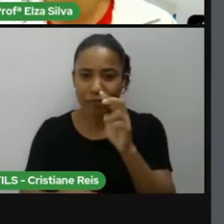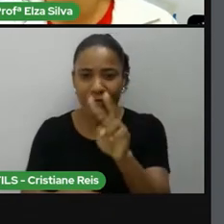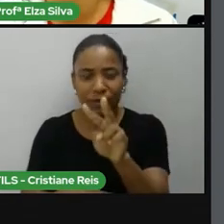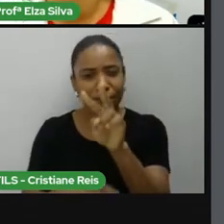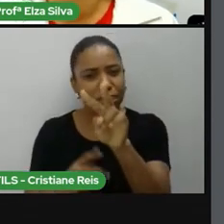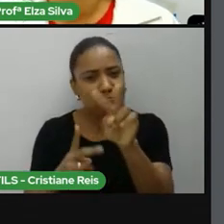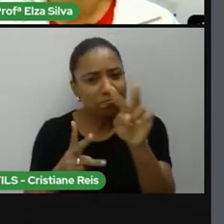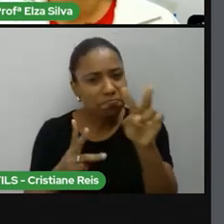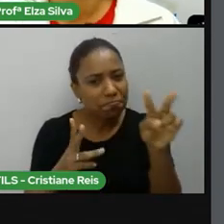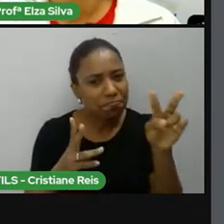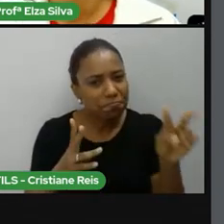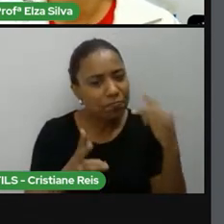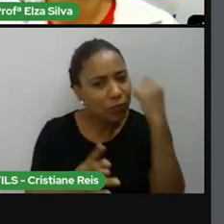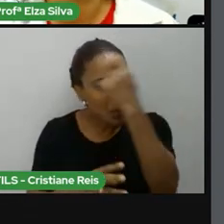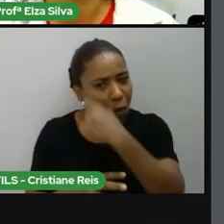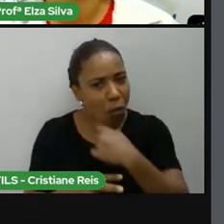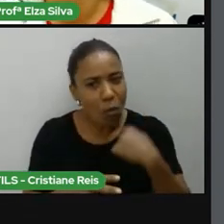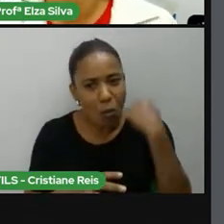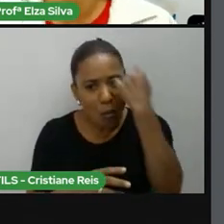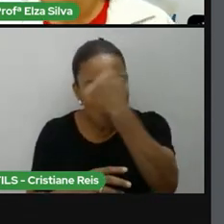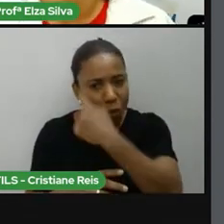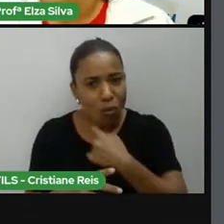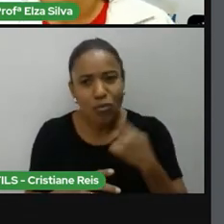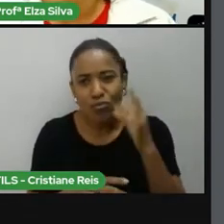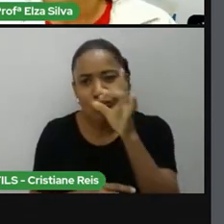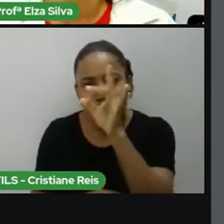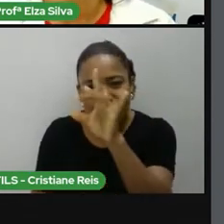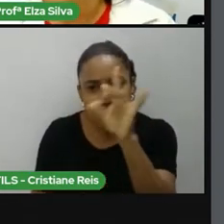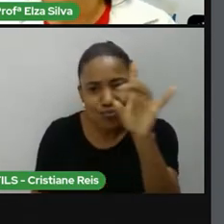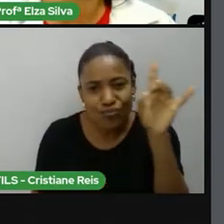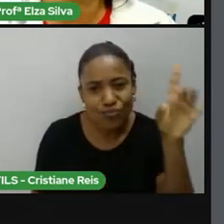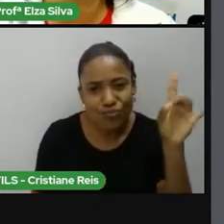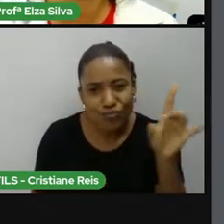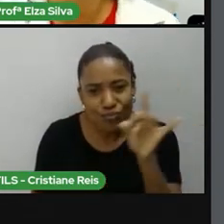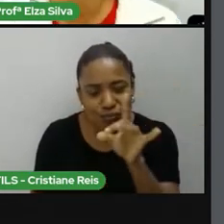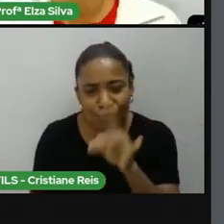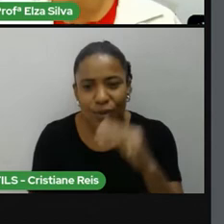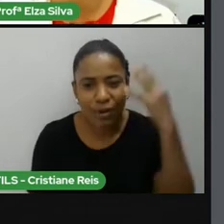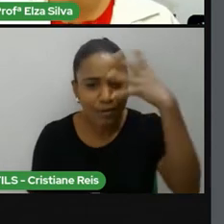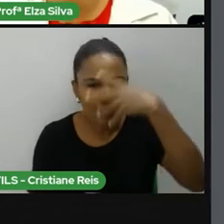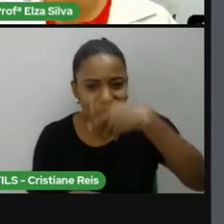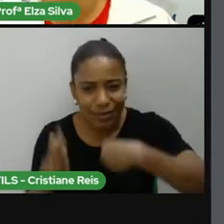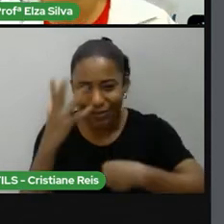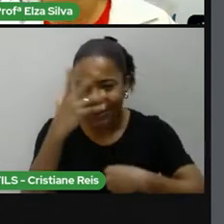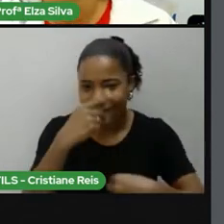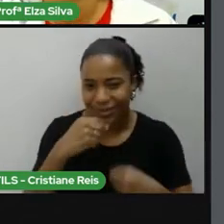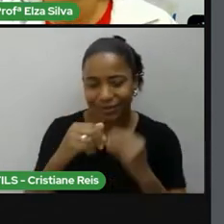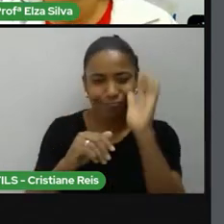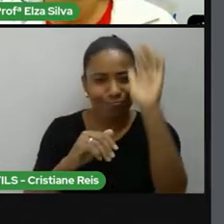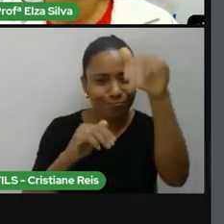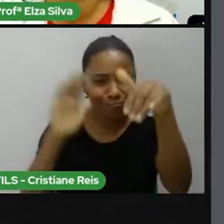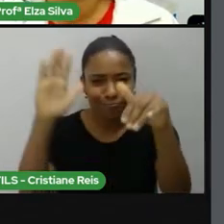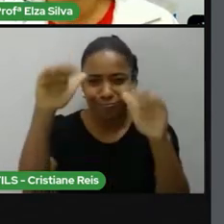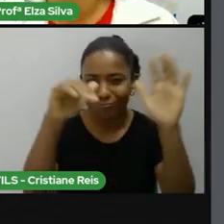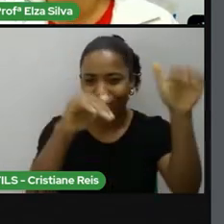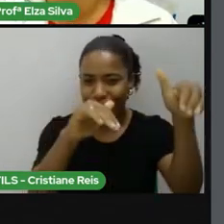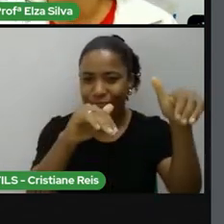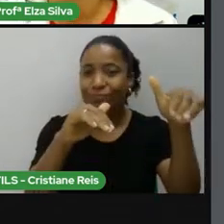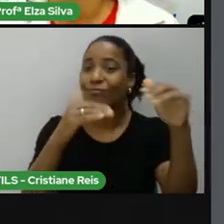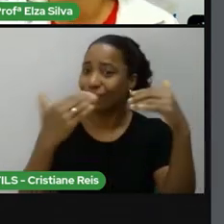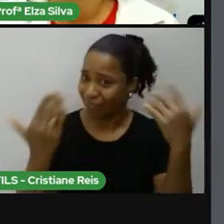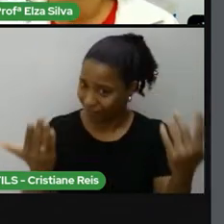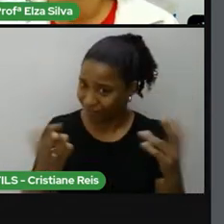e da beleza que é inerente a cada ser humano que é diverso, é